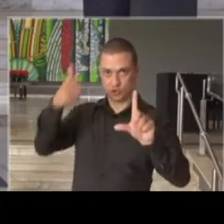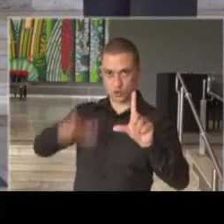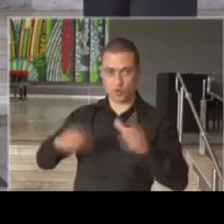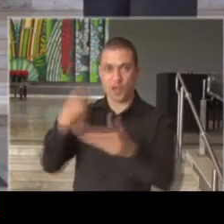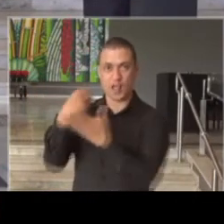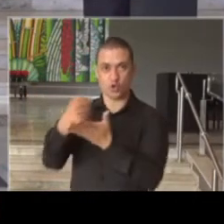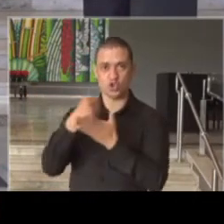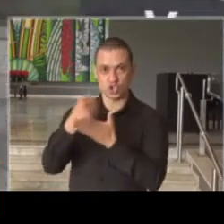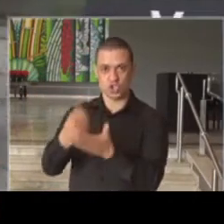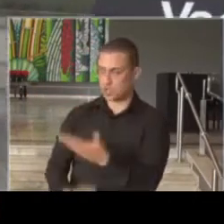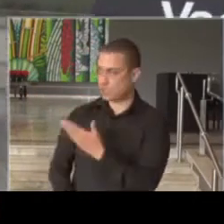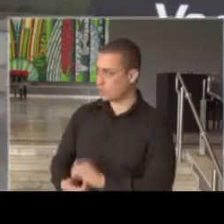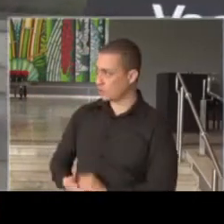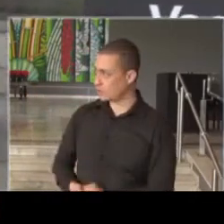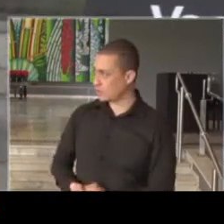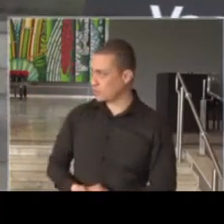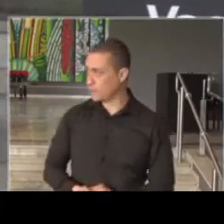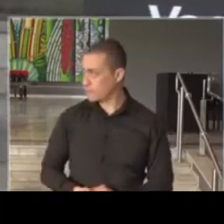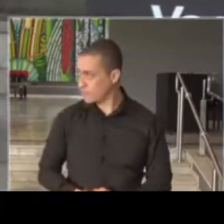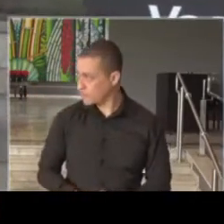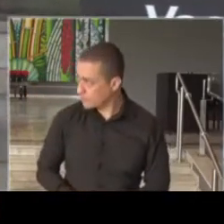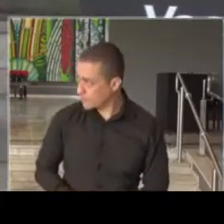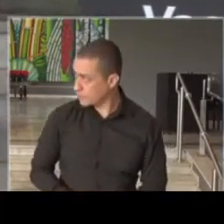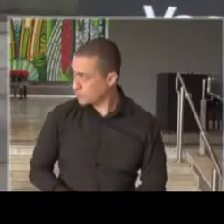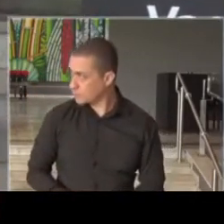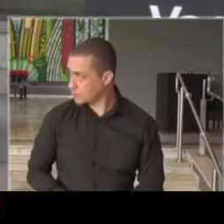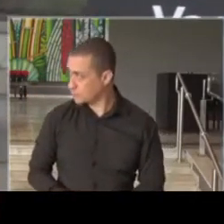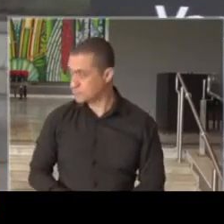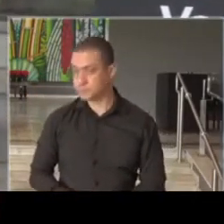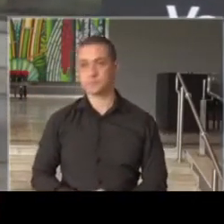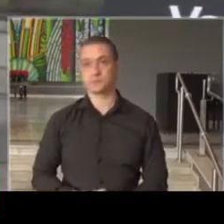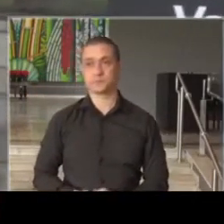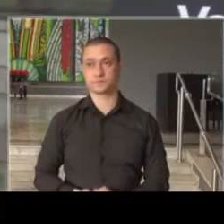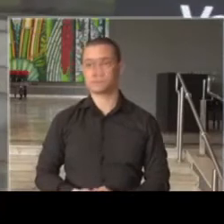logística na tela. E nós